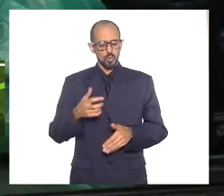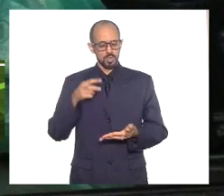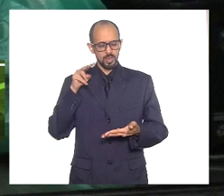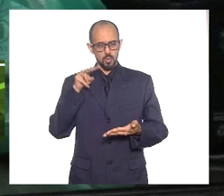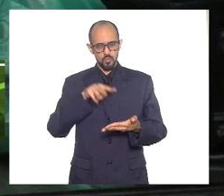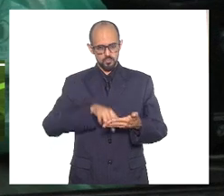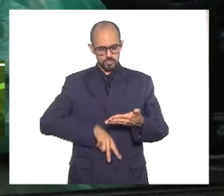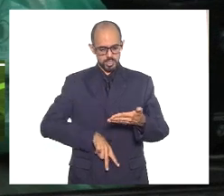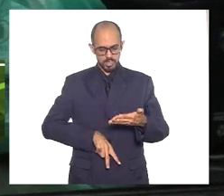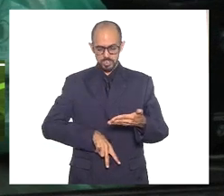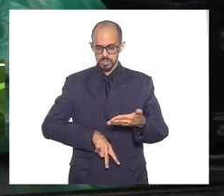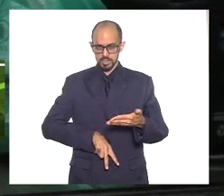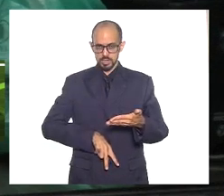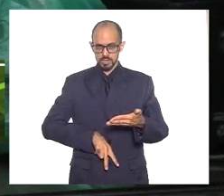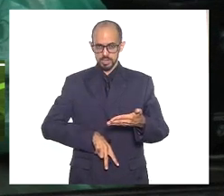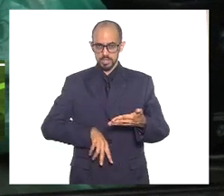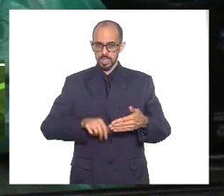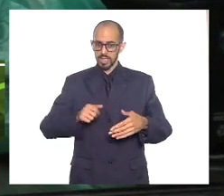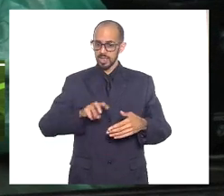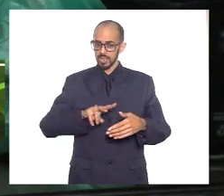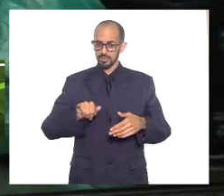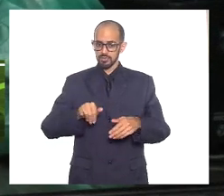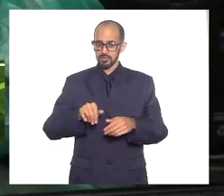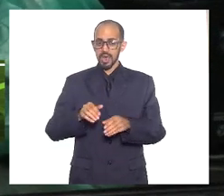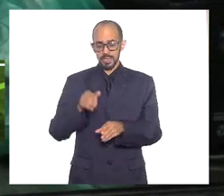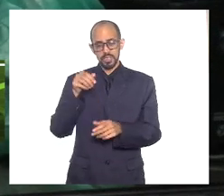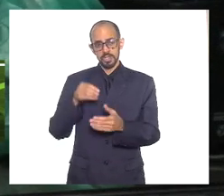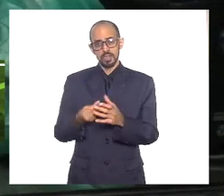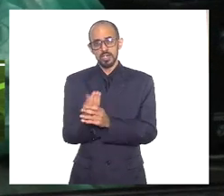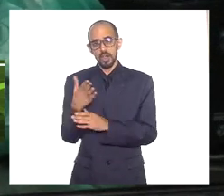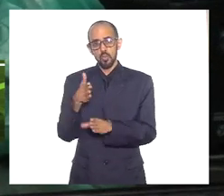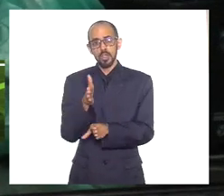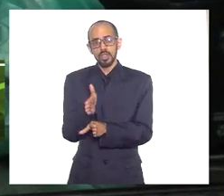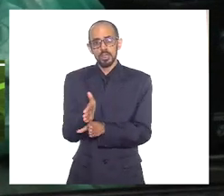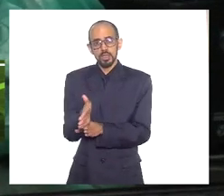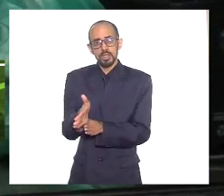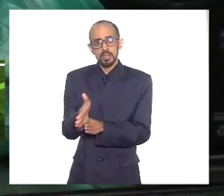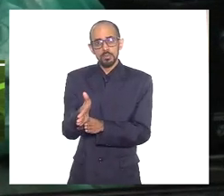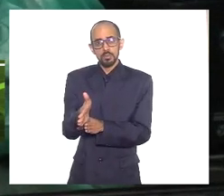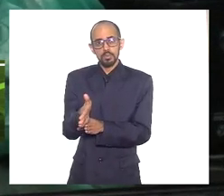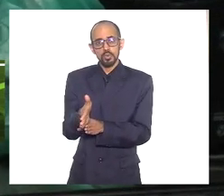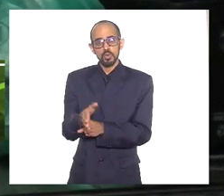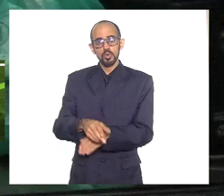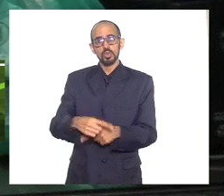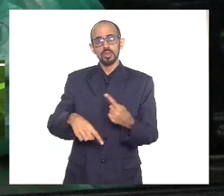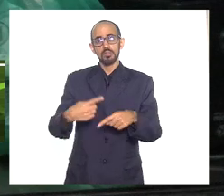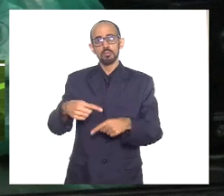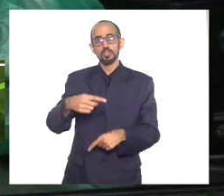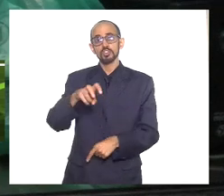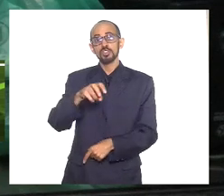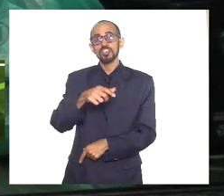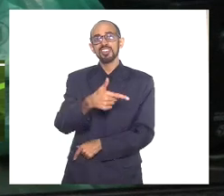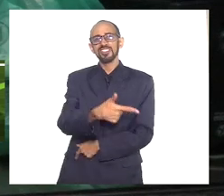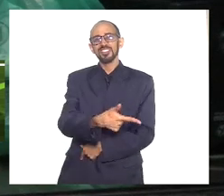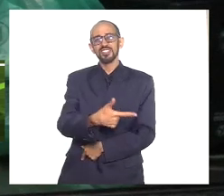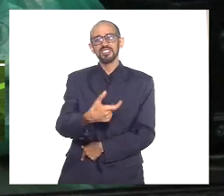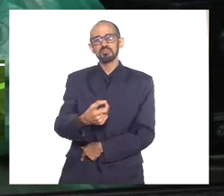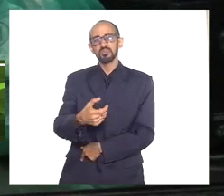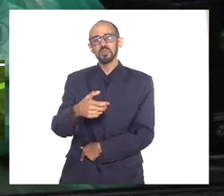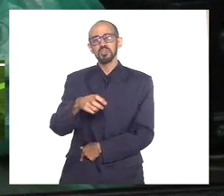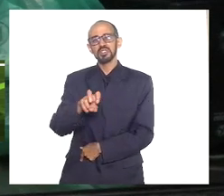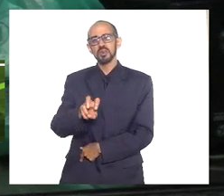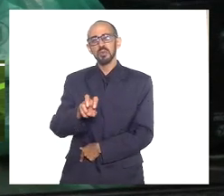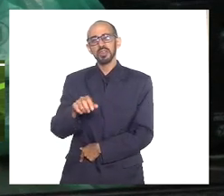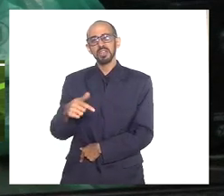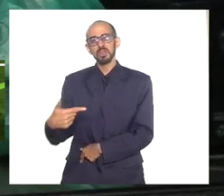olhei, ele vai equilibrar, sim. Depois de 2052, quando